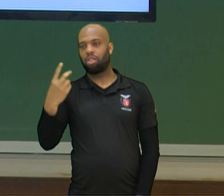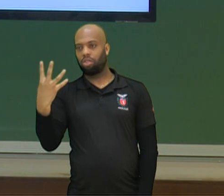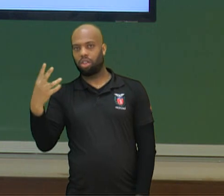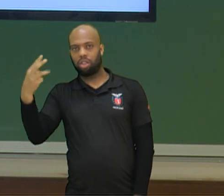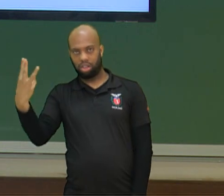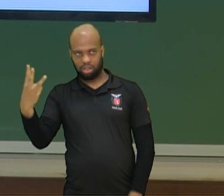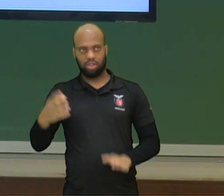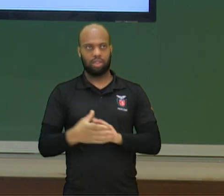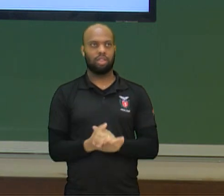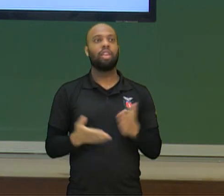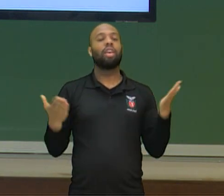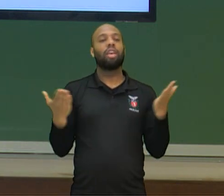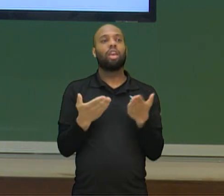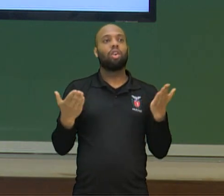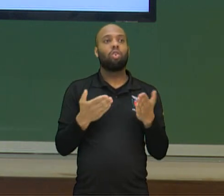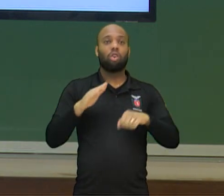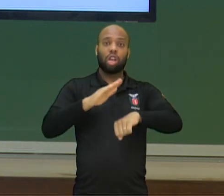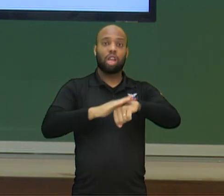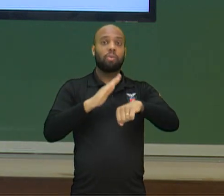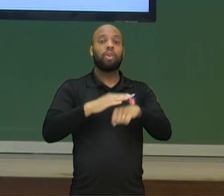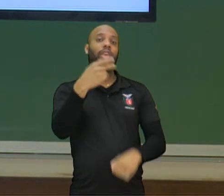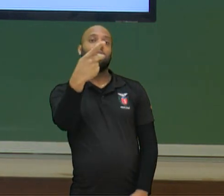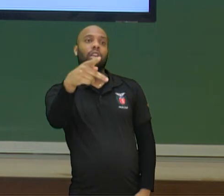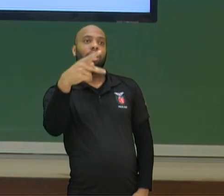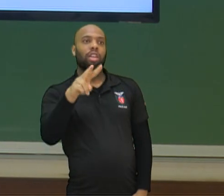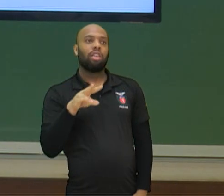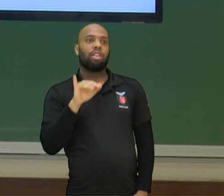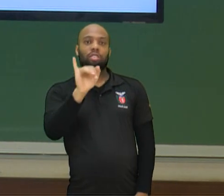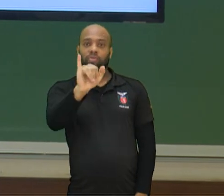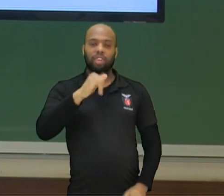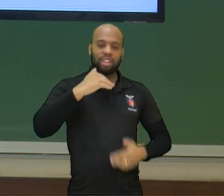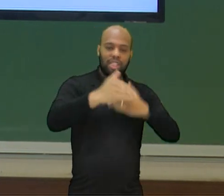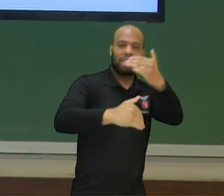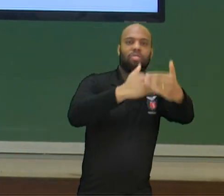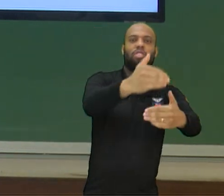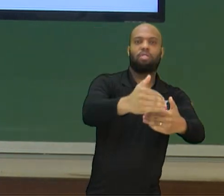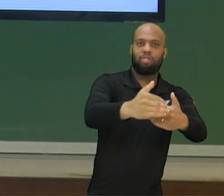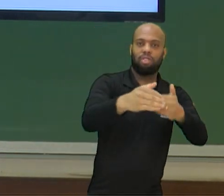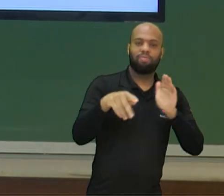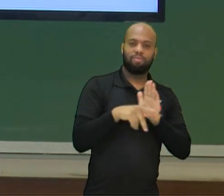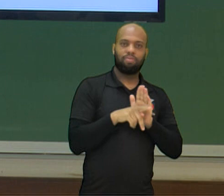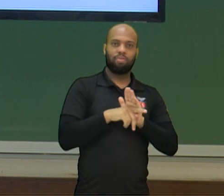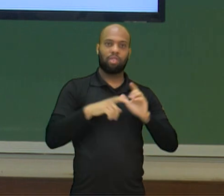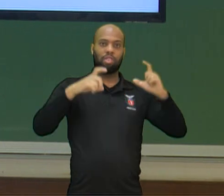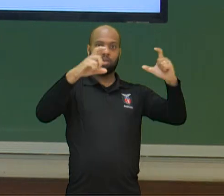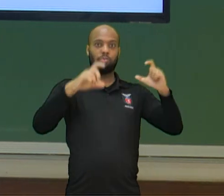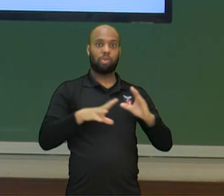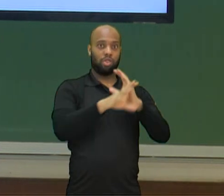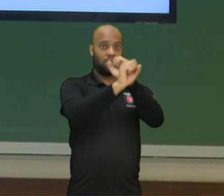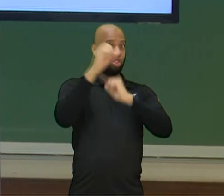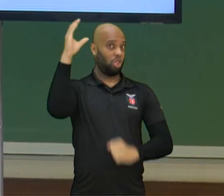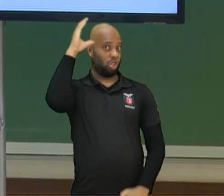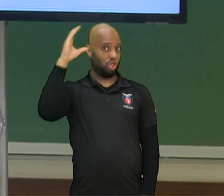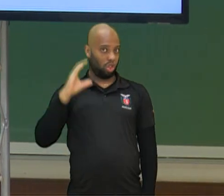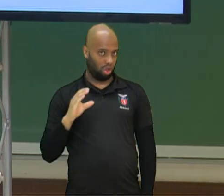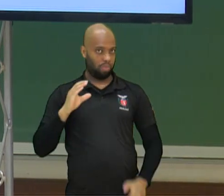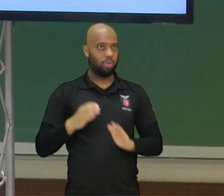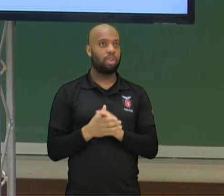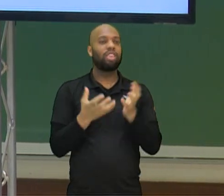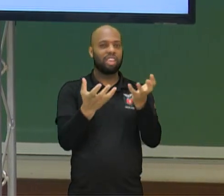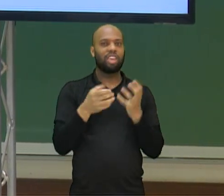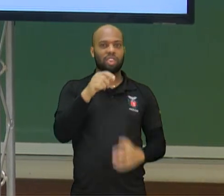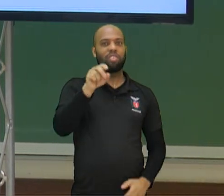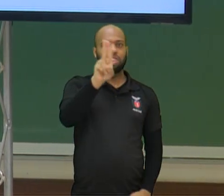243. Agora é a vez de vocês desenvolverem um binômio. Então, eu quero que vocês desenvolvam o